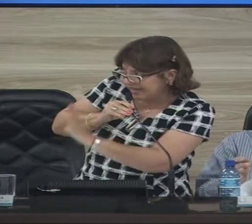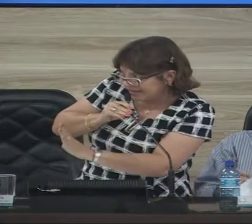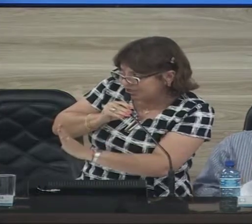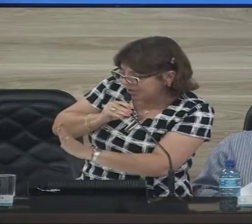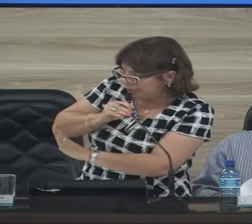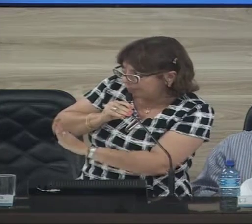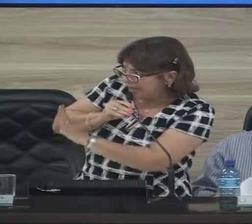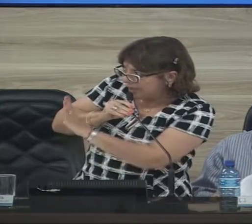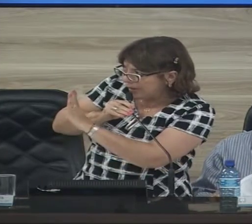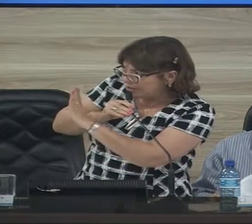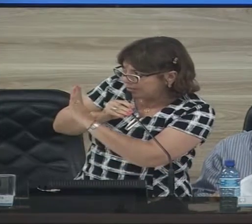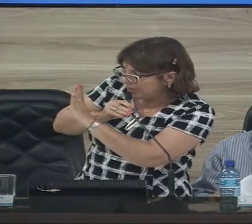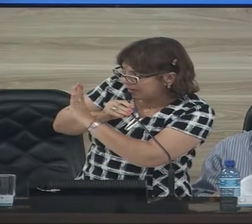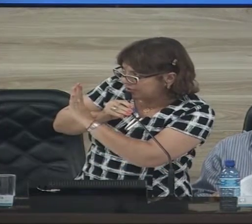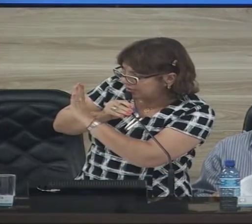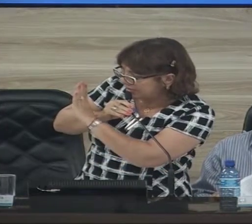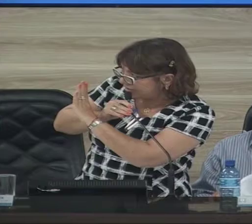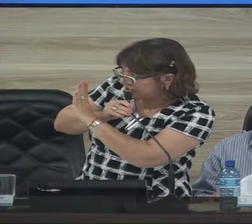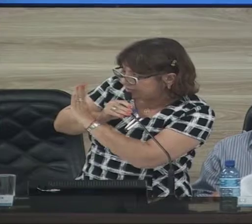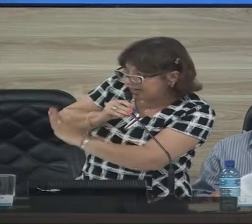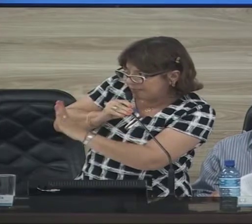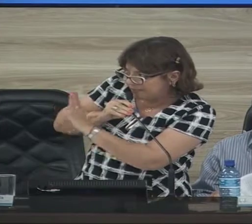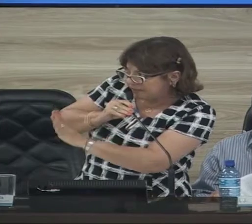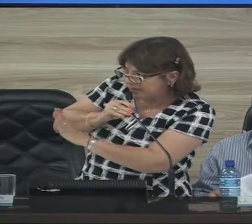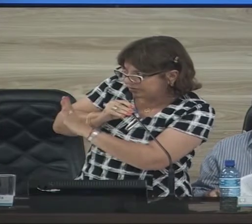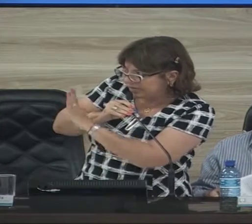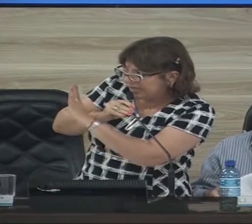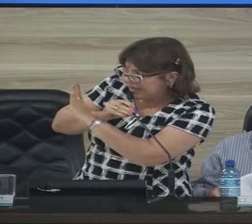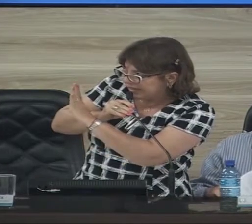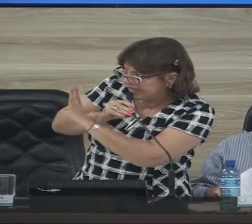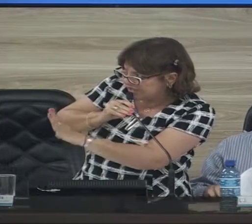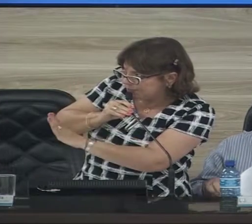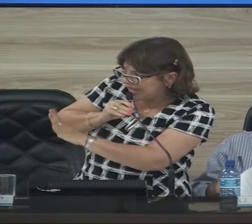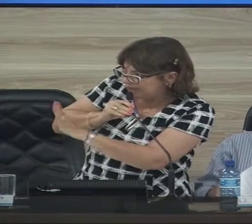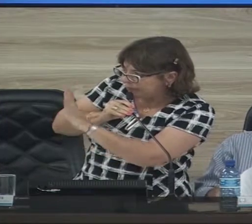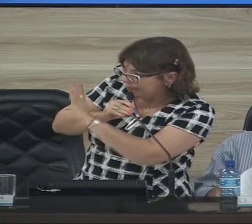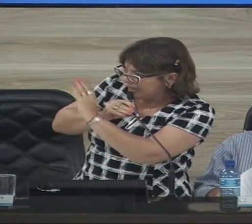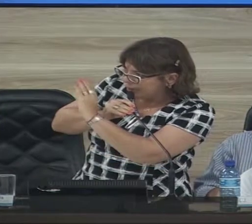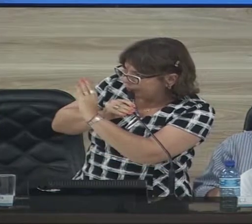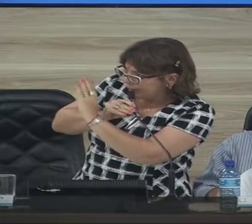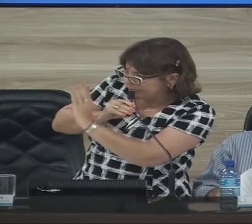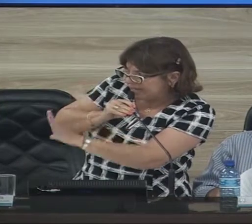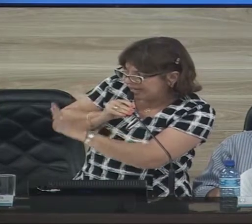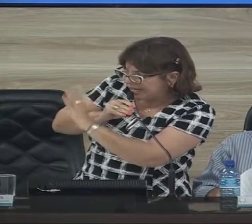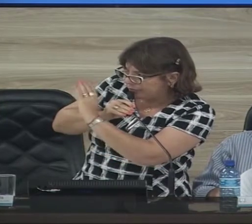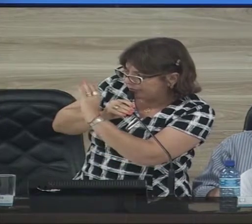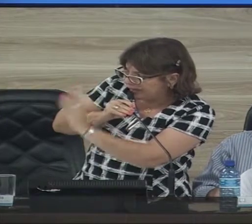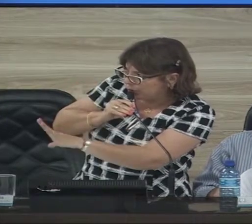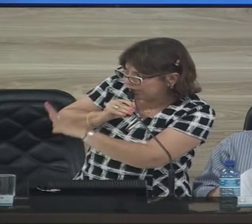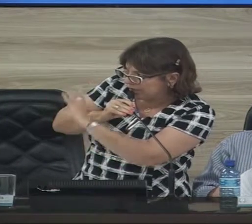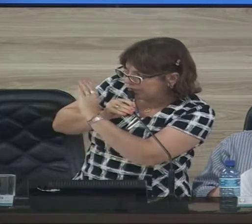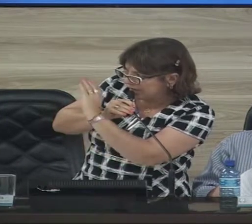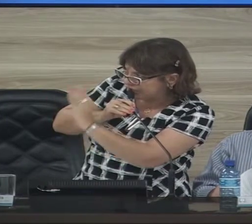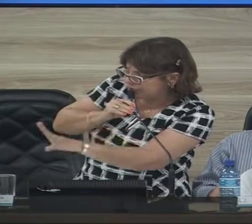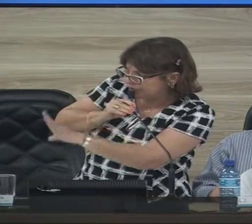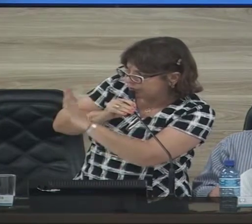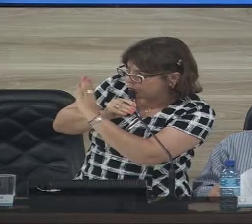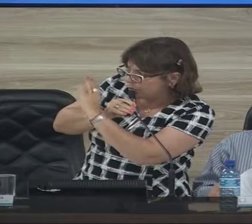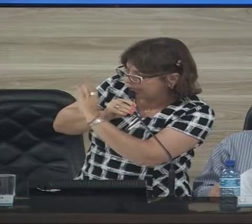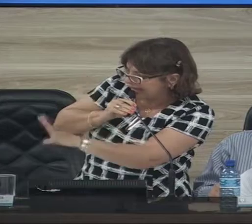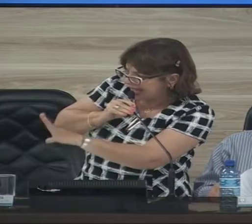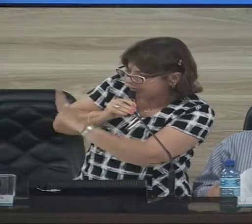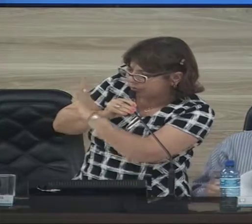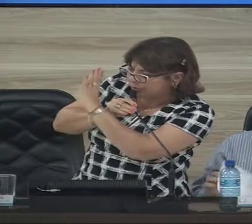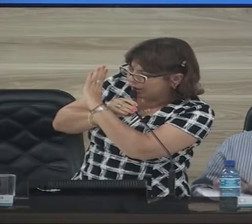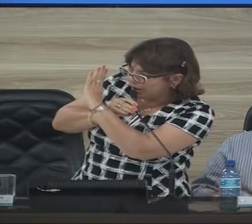prática da religião. Eu acho que isso é extrema falta de respeito com família, com valores, com religião,